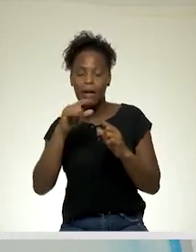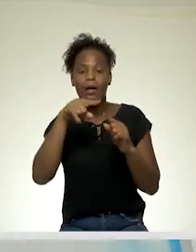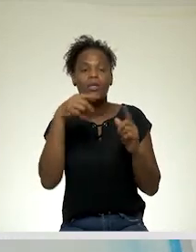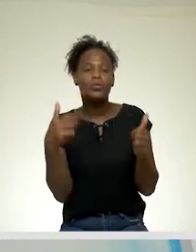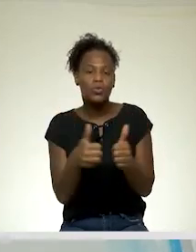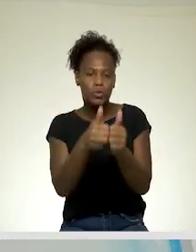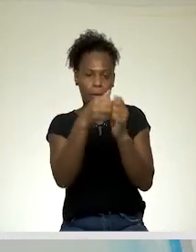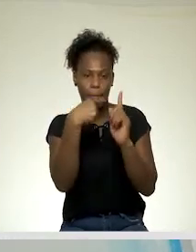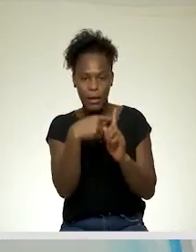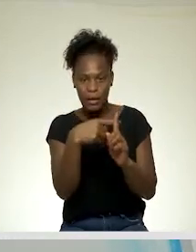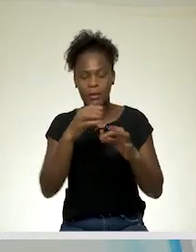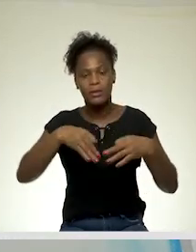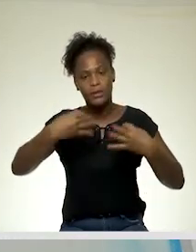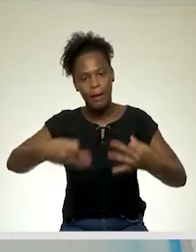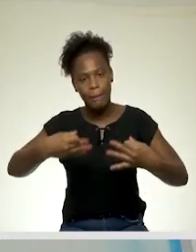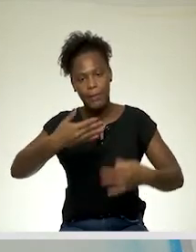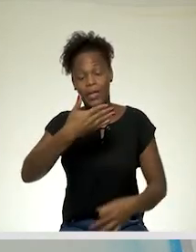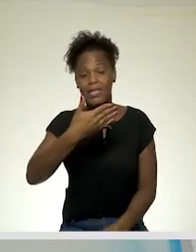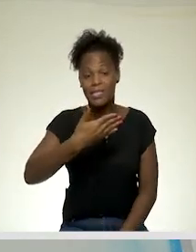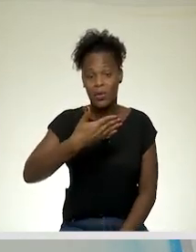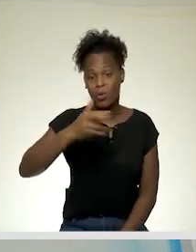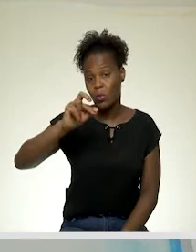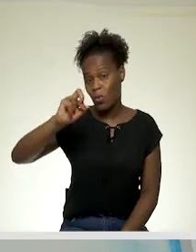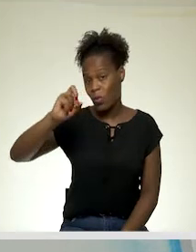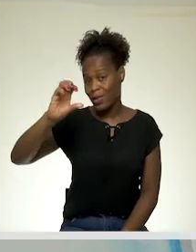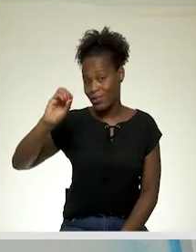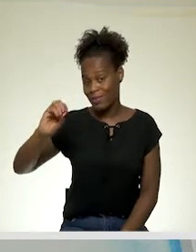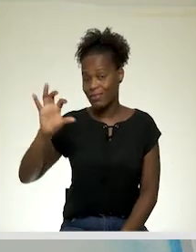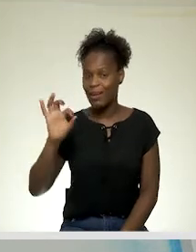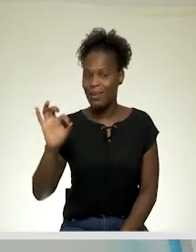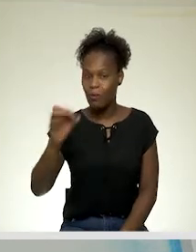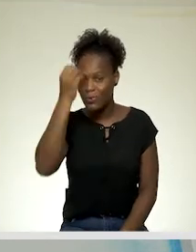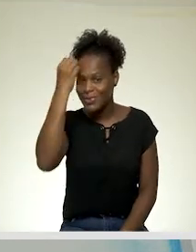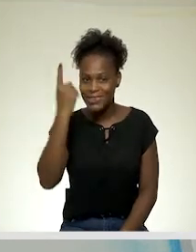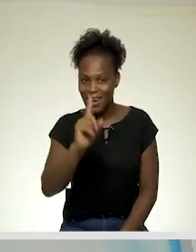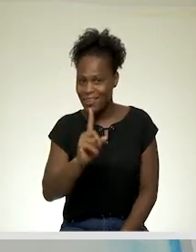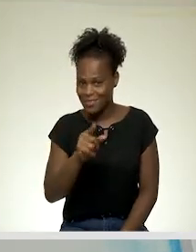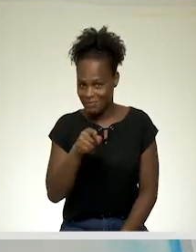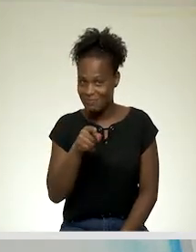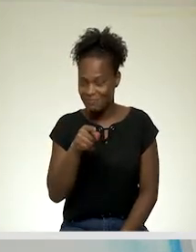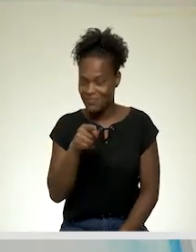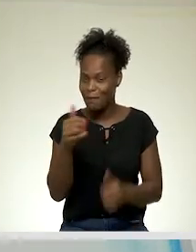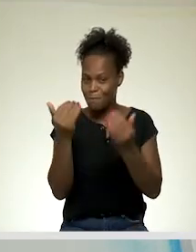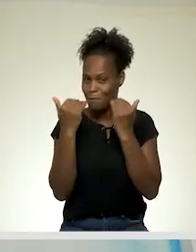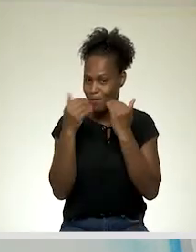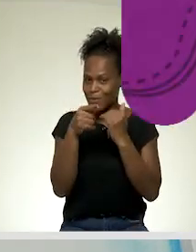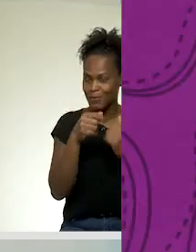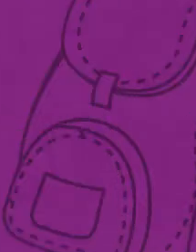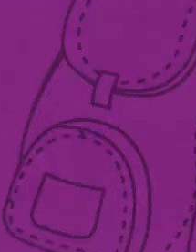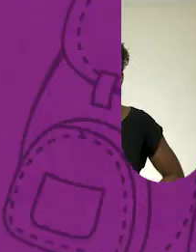soma deve ser sempre 180 graus. Não se esqueçam dessa nota,